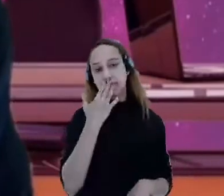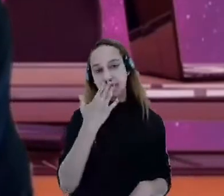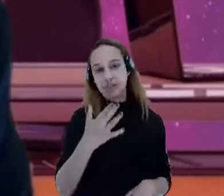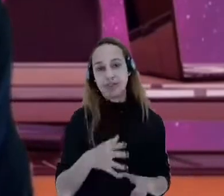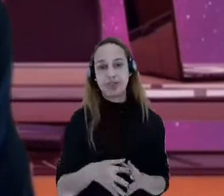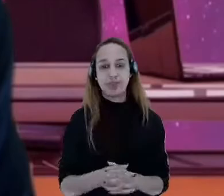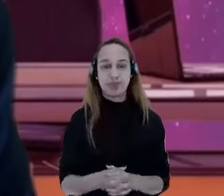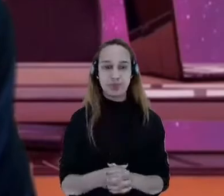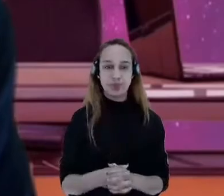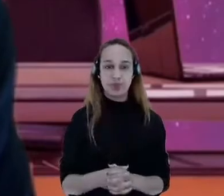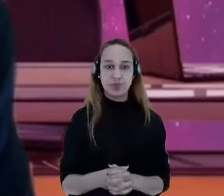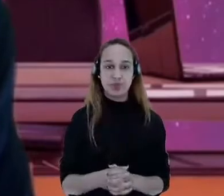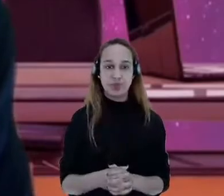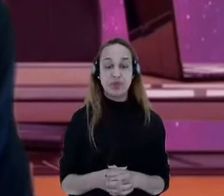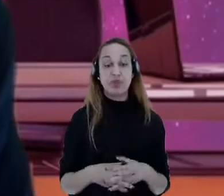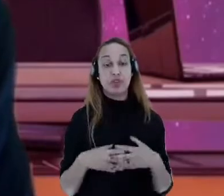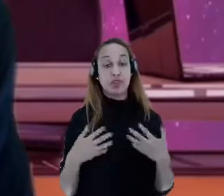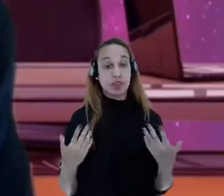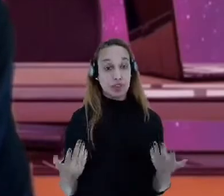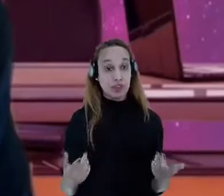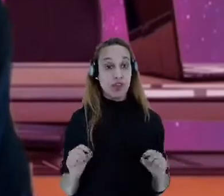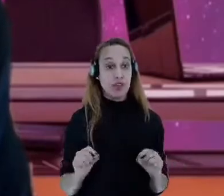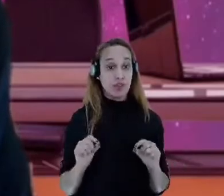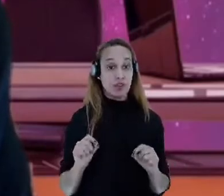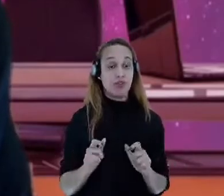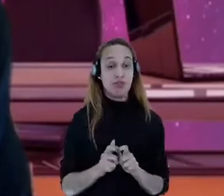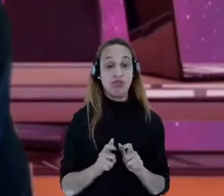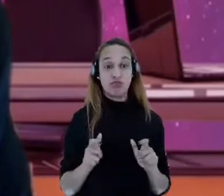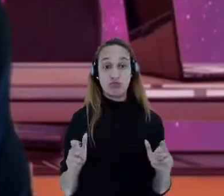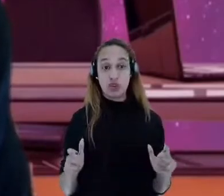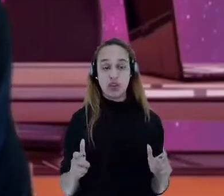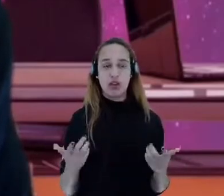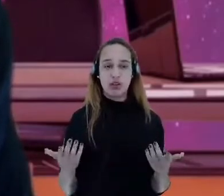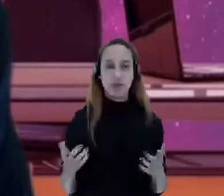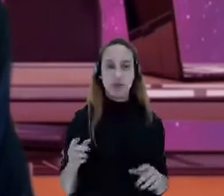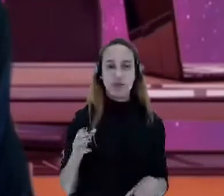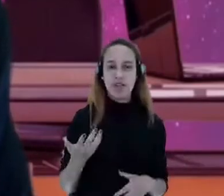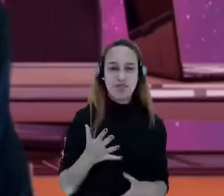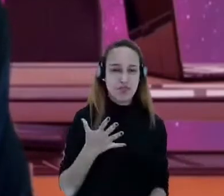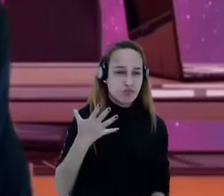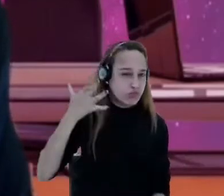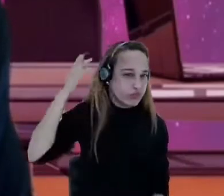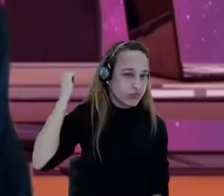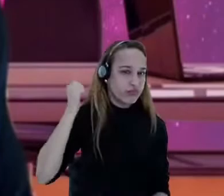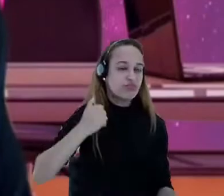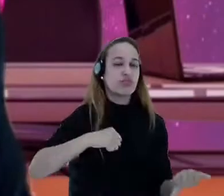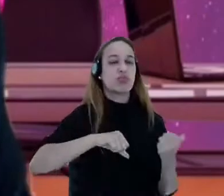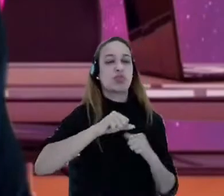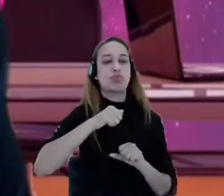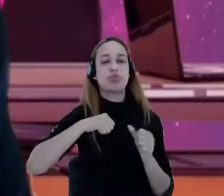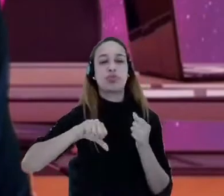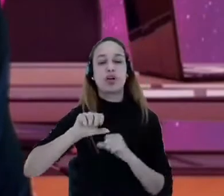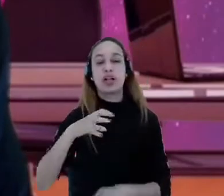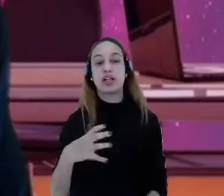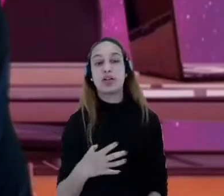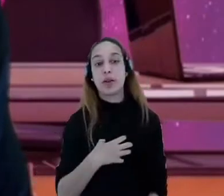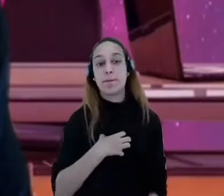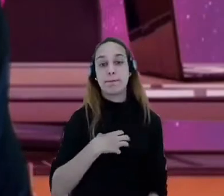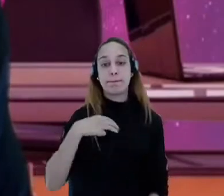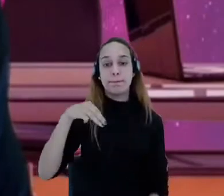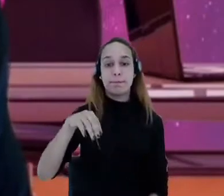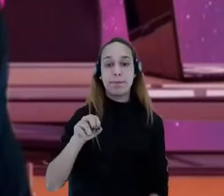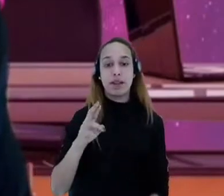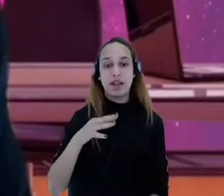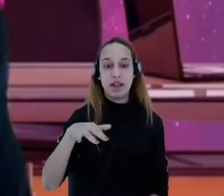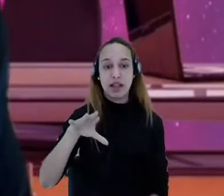Esse desafio torna-se ainda maior diante da velocidade das transformações que impactam o nosso mercado,